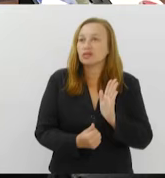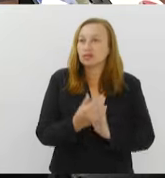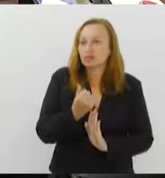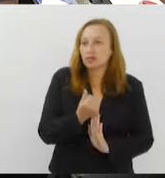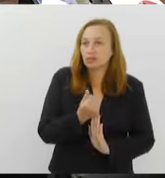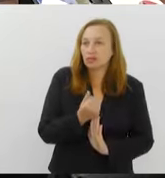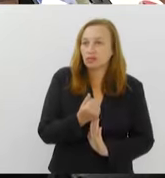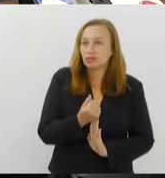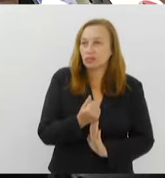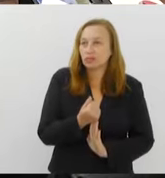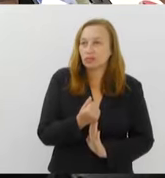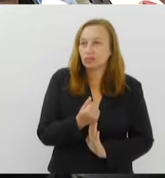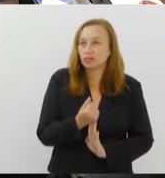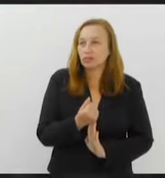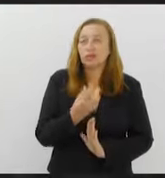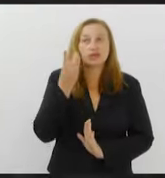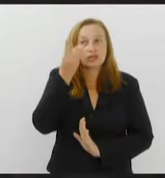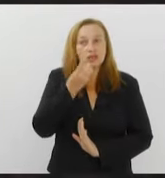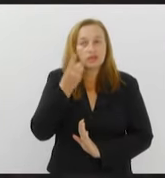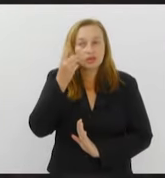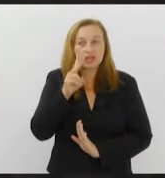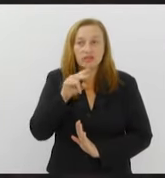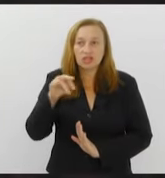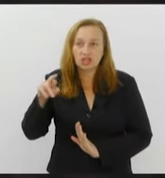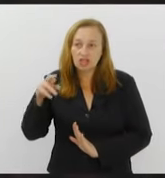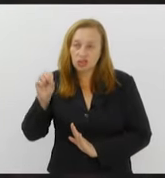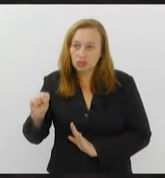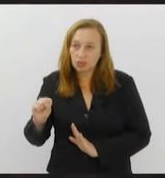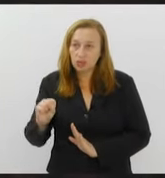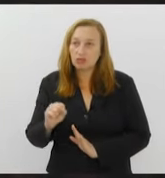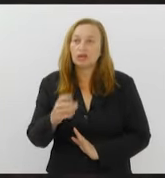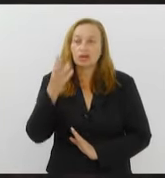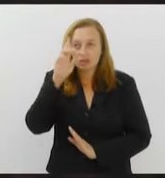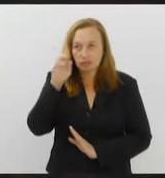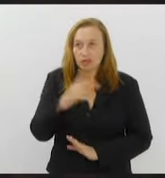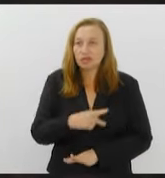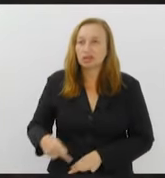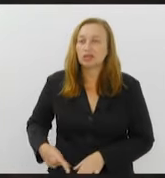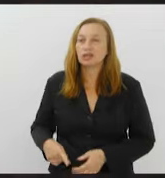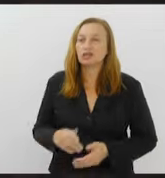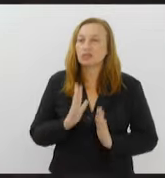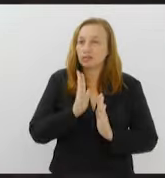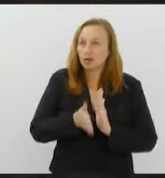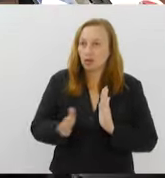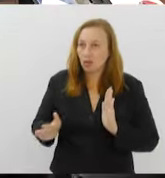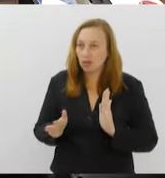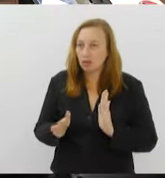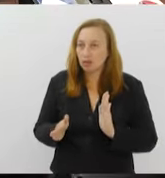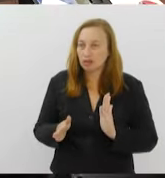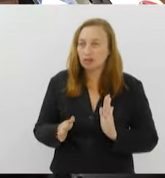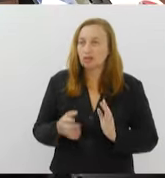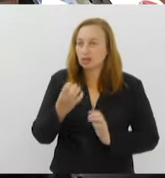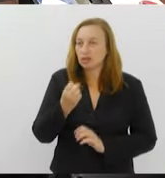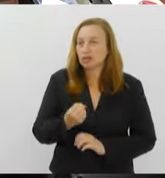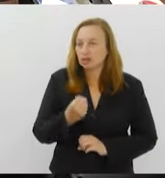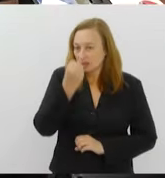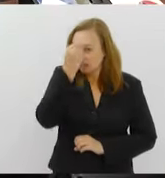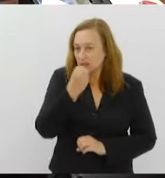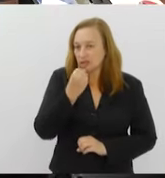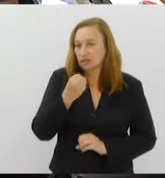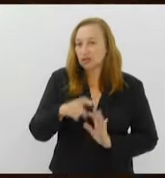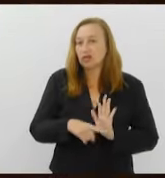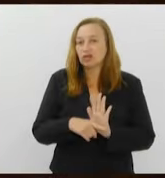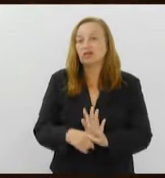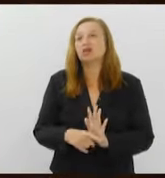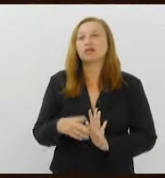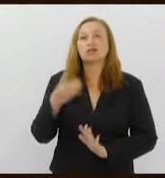Orçamento, deputado Vinícius Cozzolino. Presidente, uma questão de ordem para a gente tentar dar celeridade e ajudar o deputado